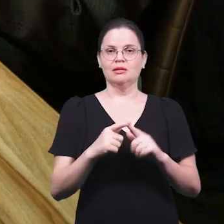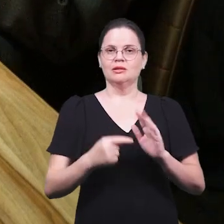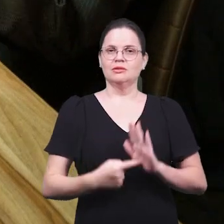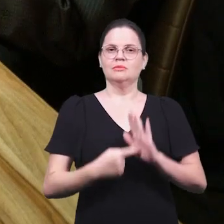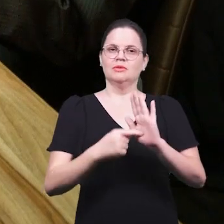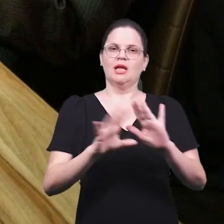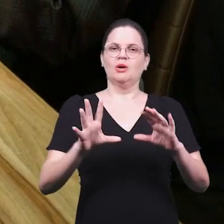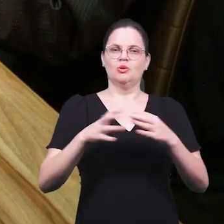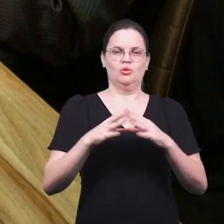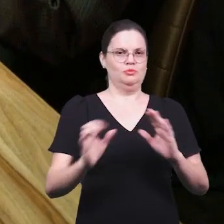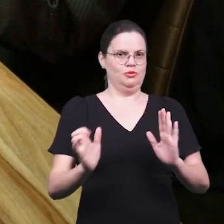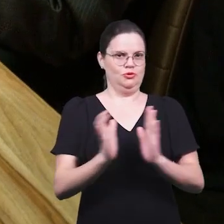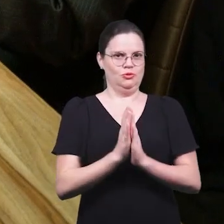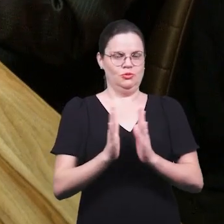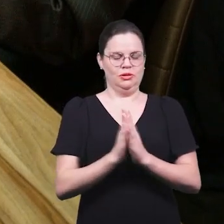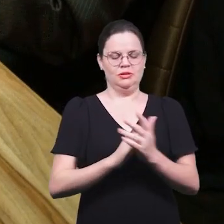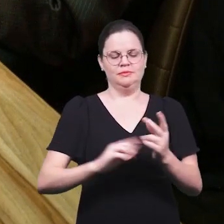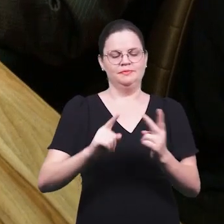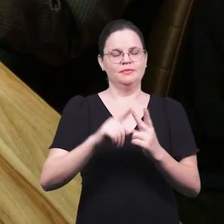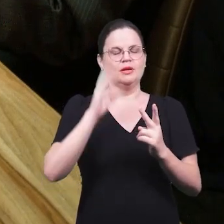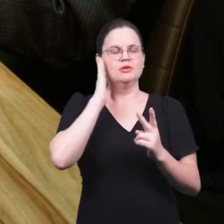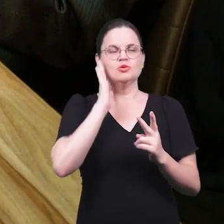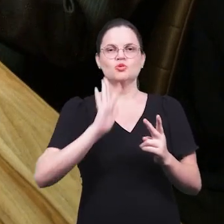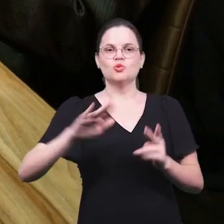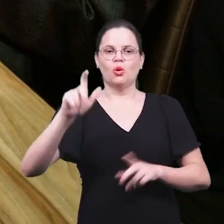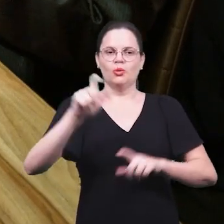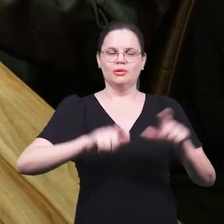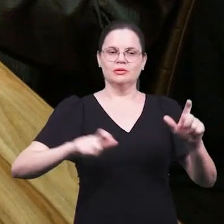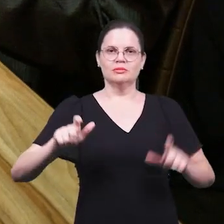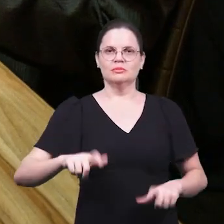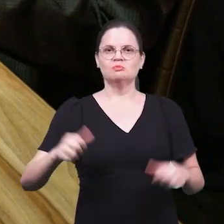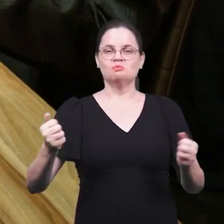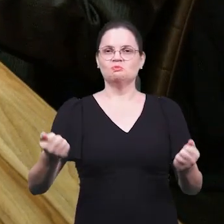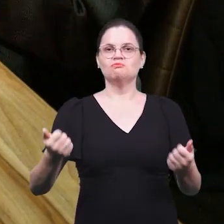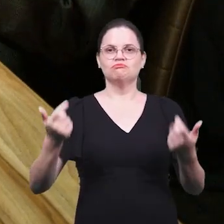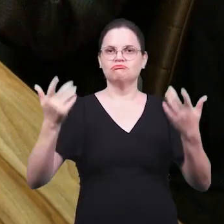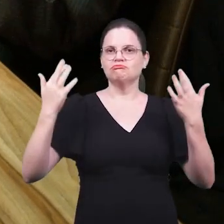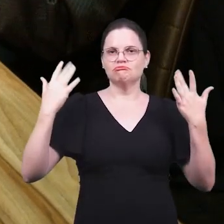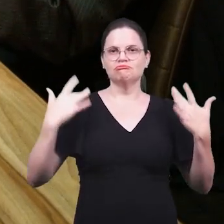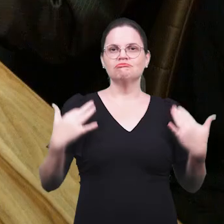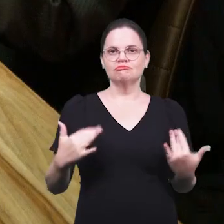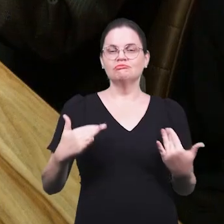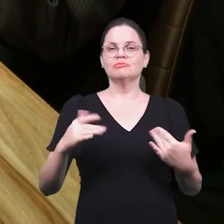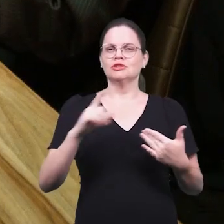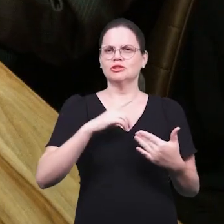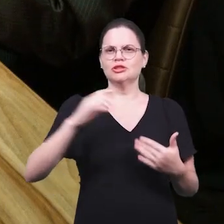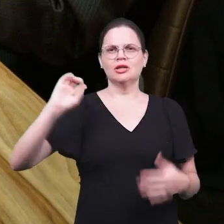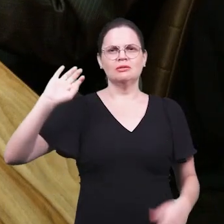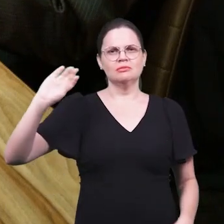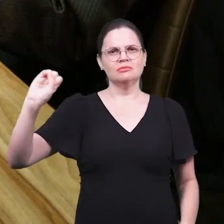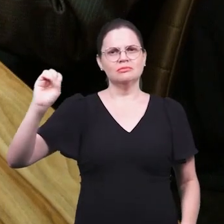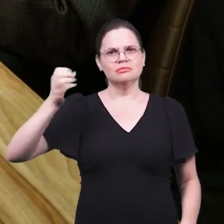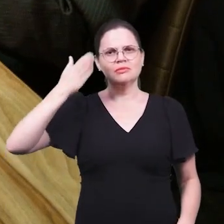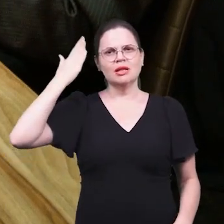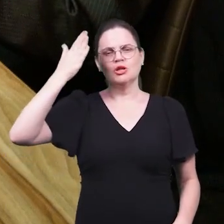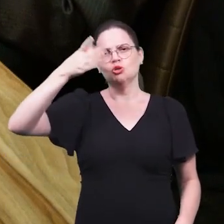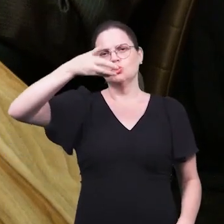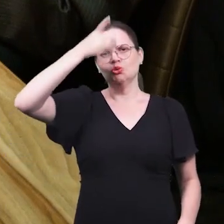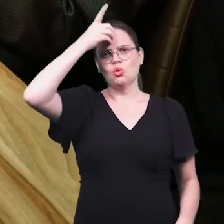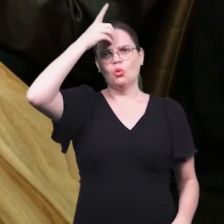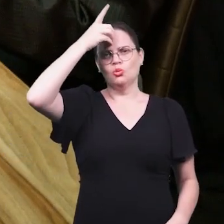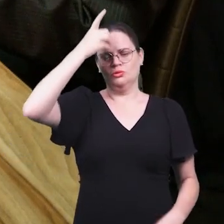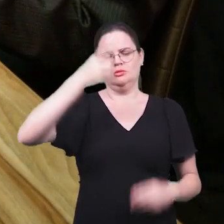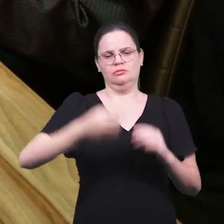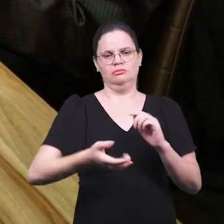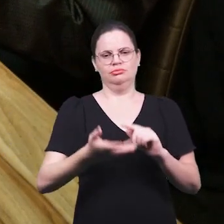a mostrar sinais na igreja. Grupo de intercessão, sonhos que o Senhor dava aos irmãos. E